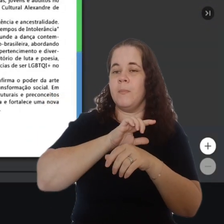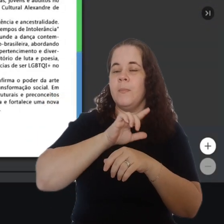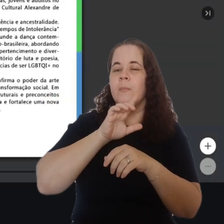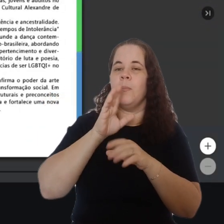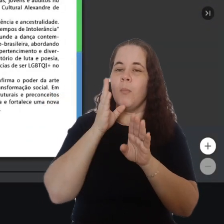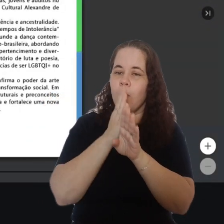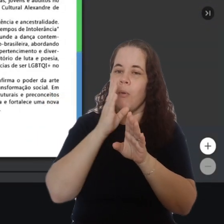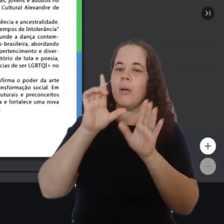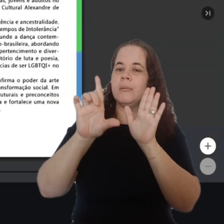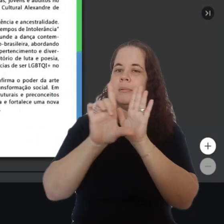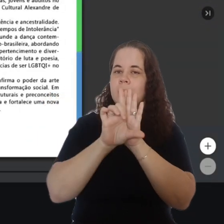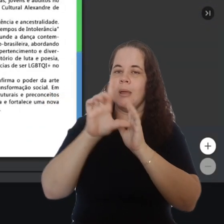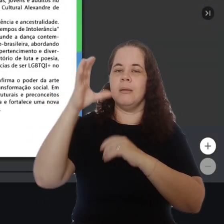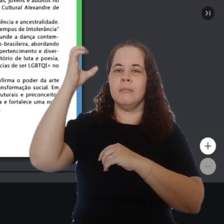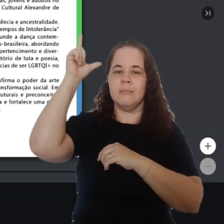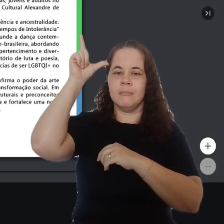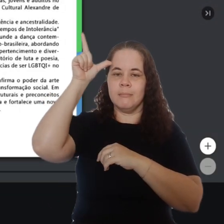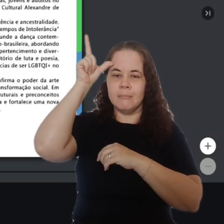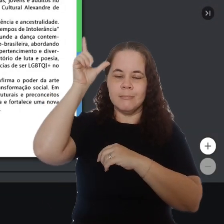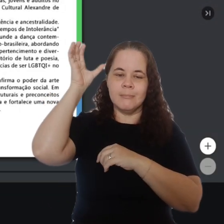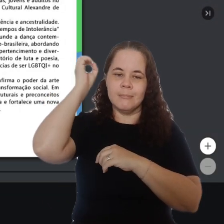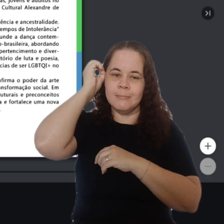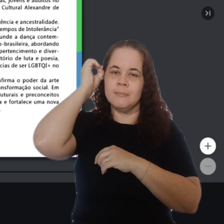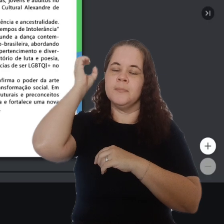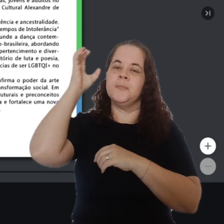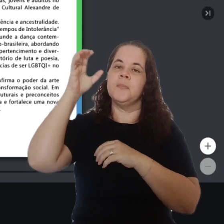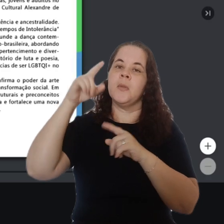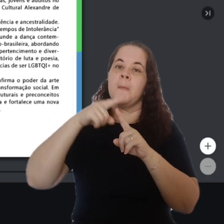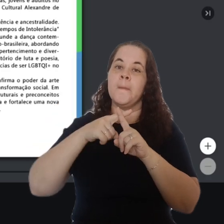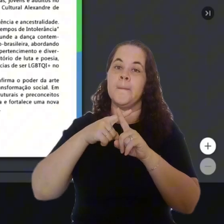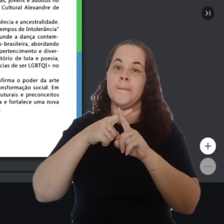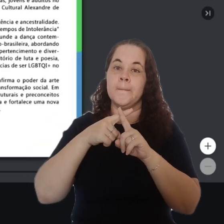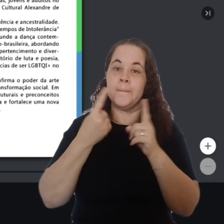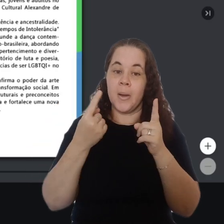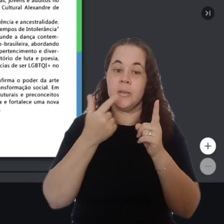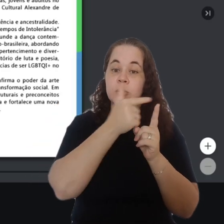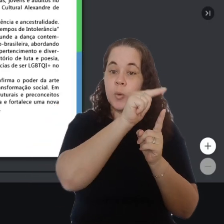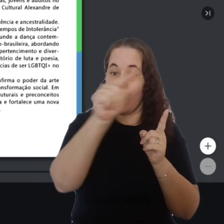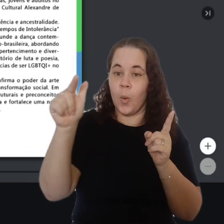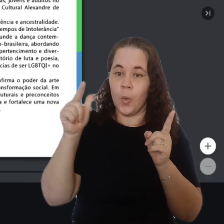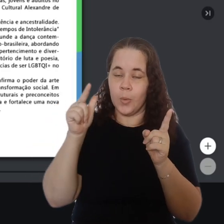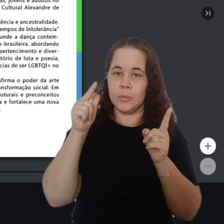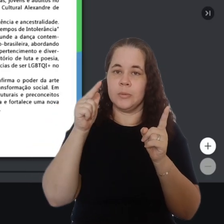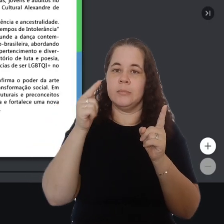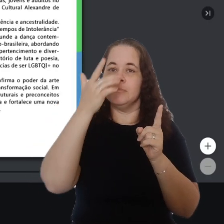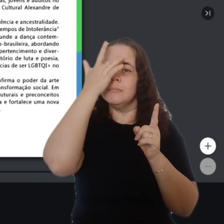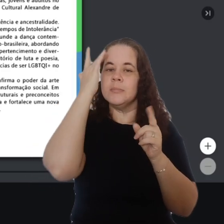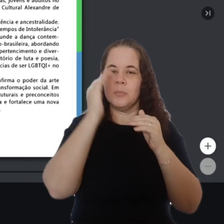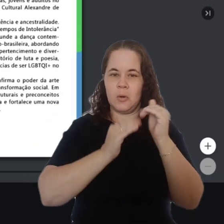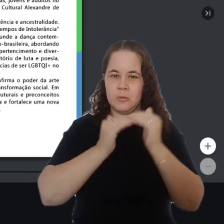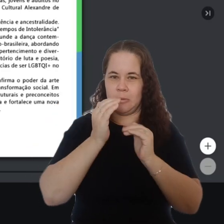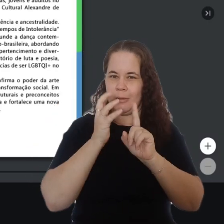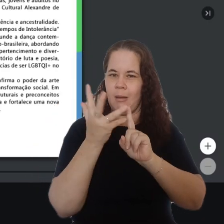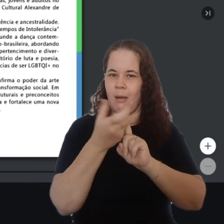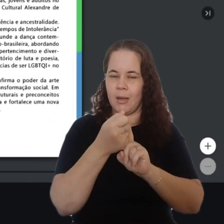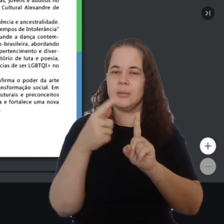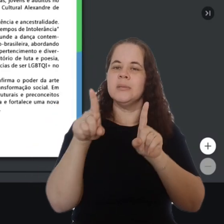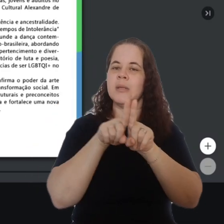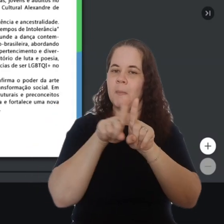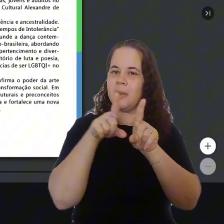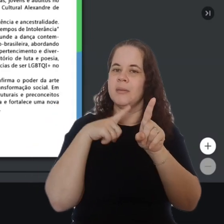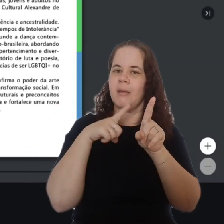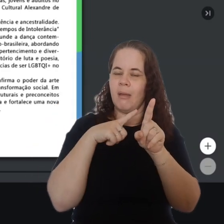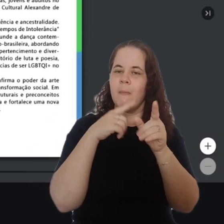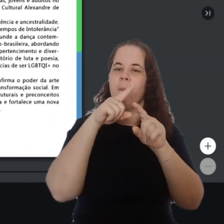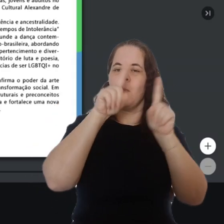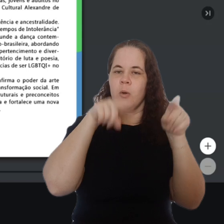E aí eles também têm seus Uhum. trabalhos dentro da lei. E é esse diálogo, né, essa ponte, essa transversalidade que a gente está propondo, ela